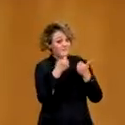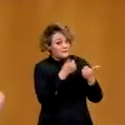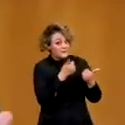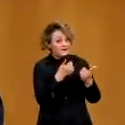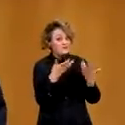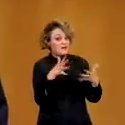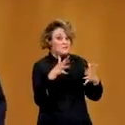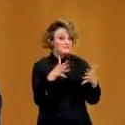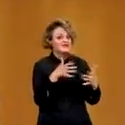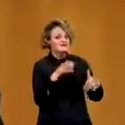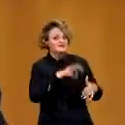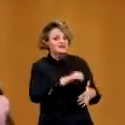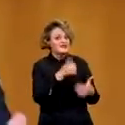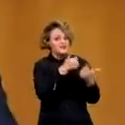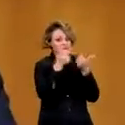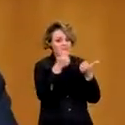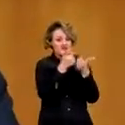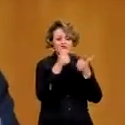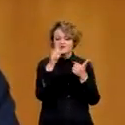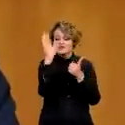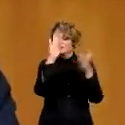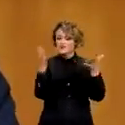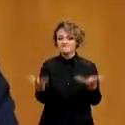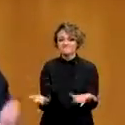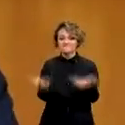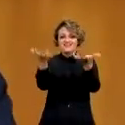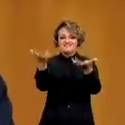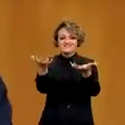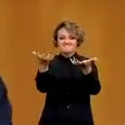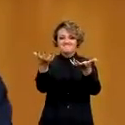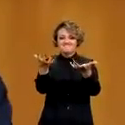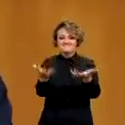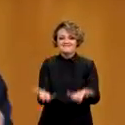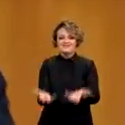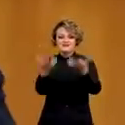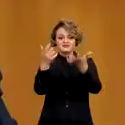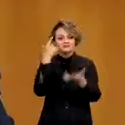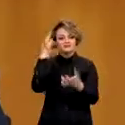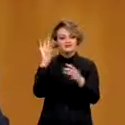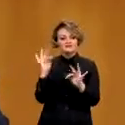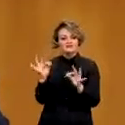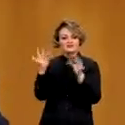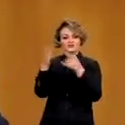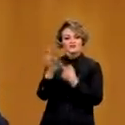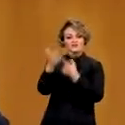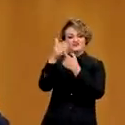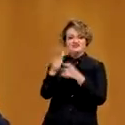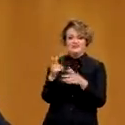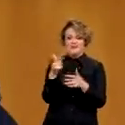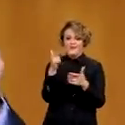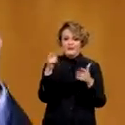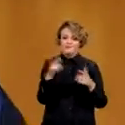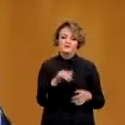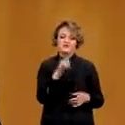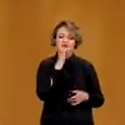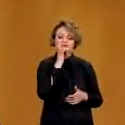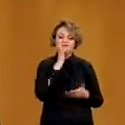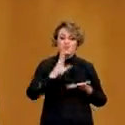média salarial melhor. E o país cresce do ponto de vista científico e tecnológico. Fazia muito tempo que